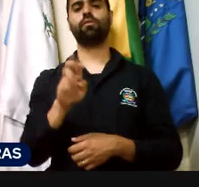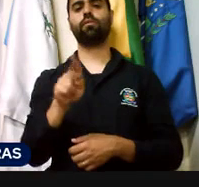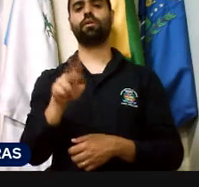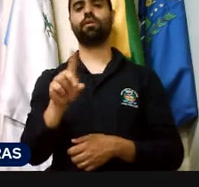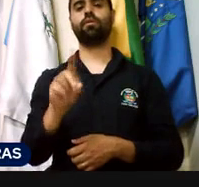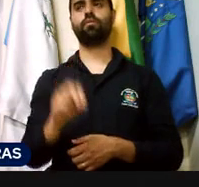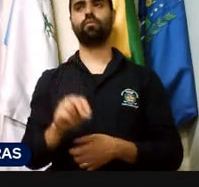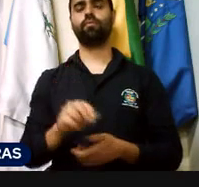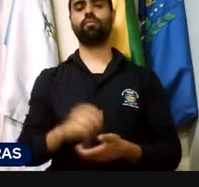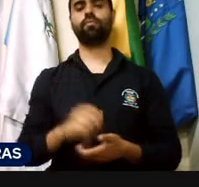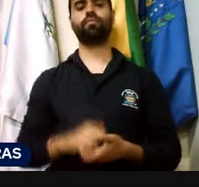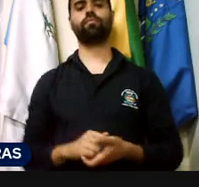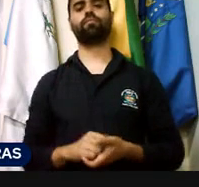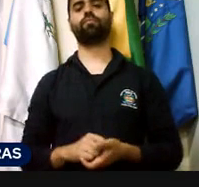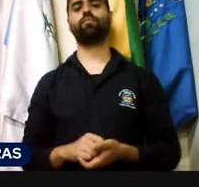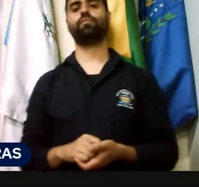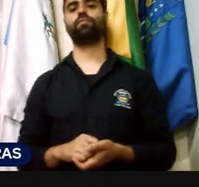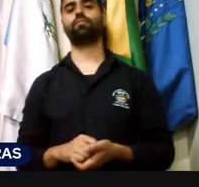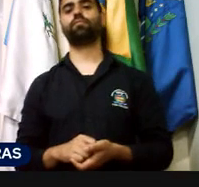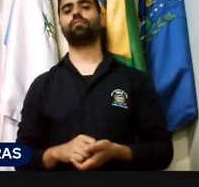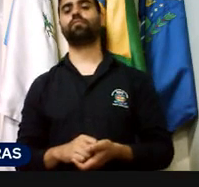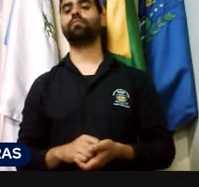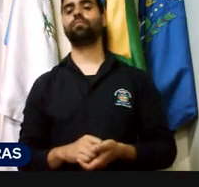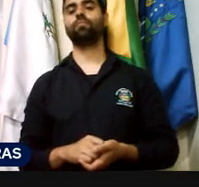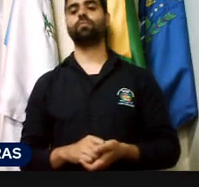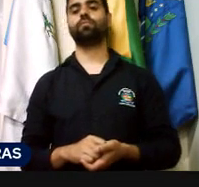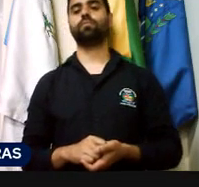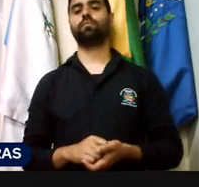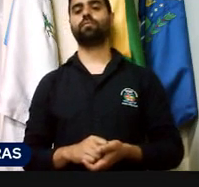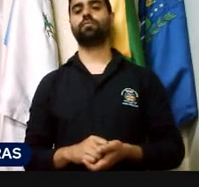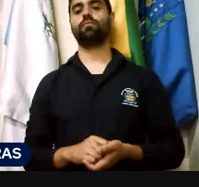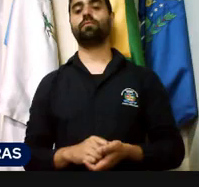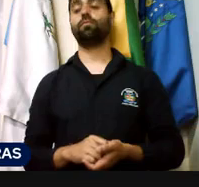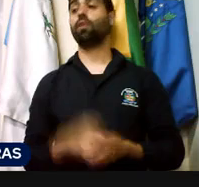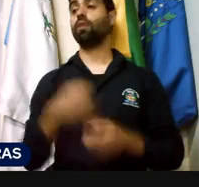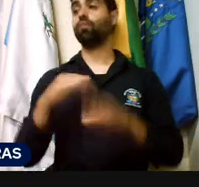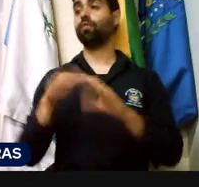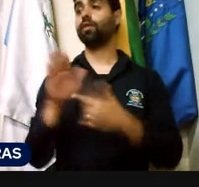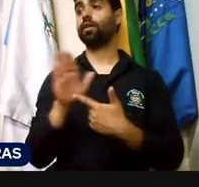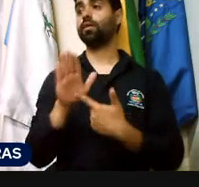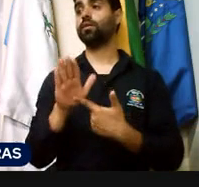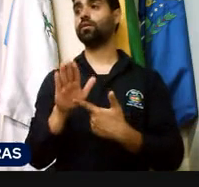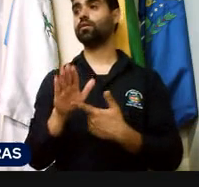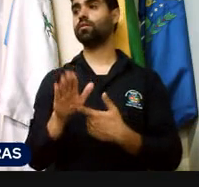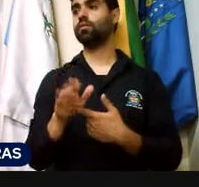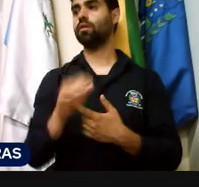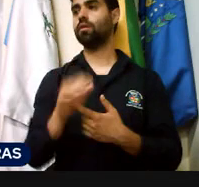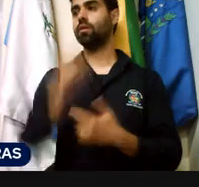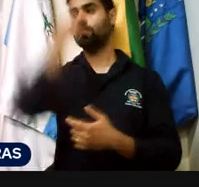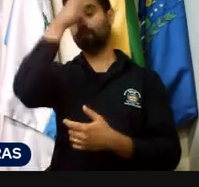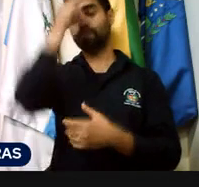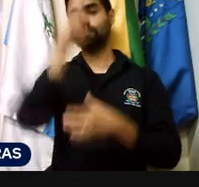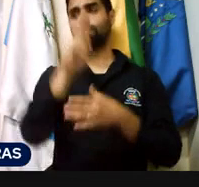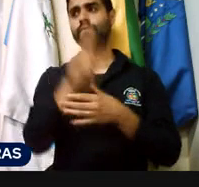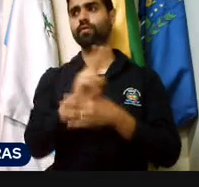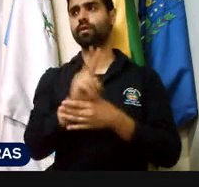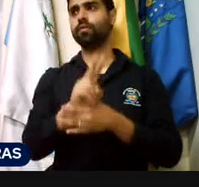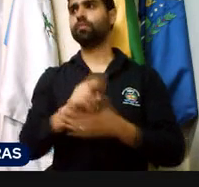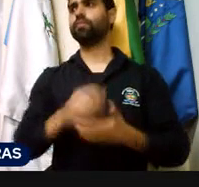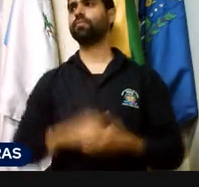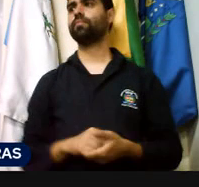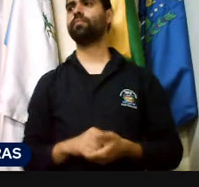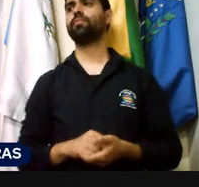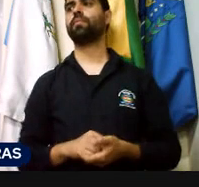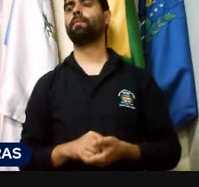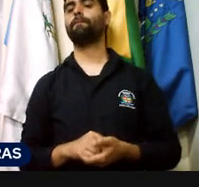vossa excelência nos seus prerrogativos, ouvido do outro plenário na forma regimental, o envio da presente indicação ao excelentíssimo senhor prefeito municipal Luiz Fernando